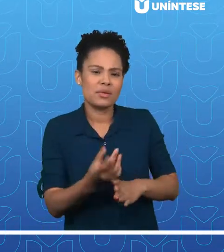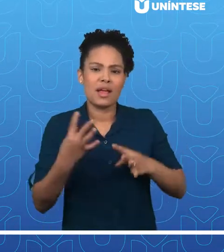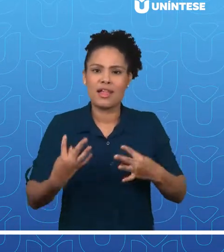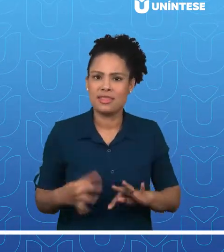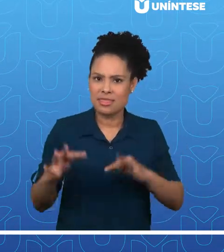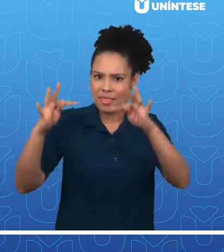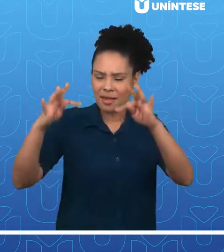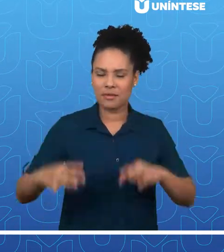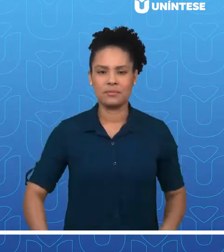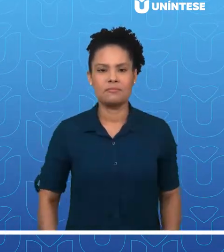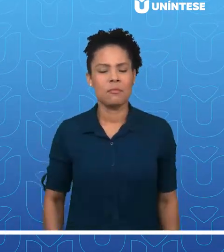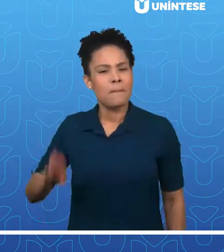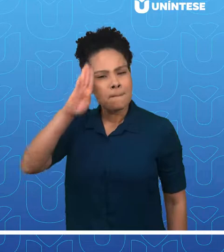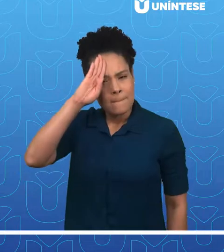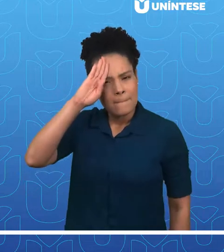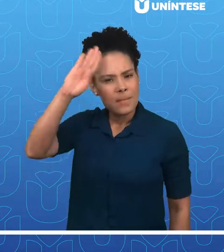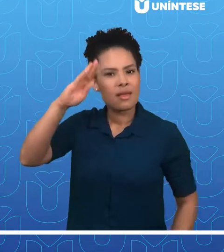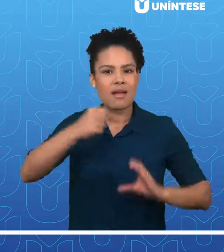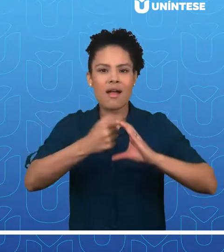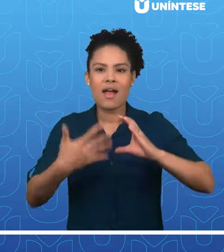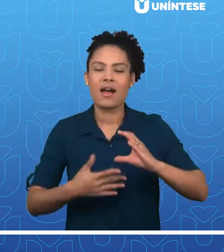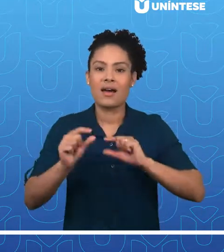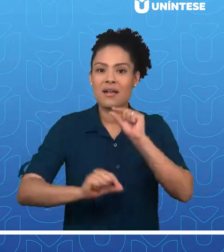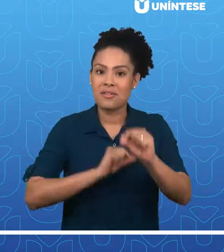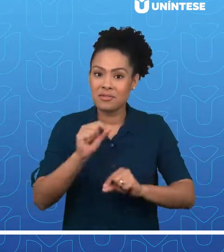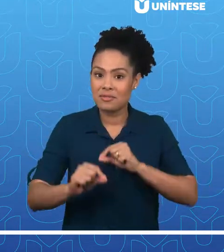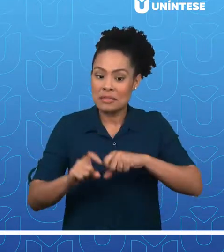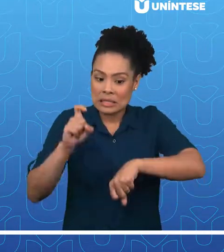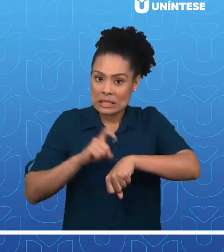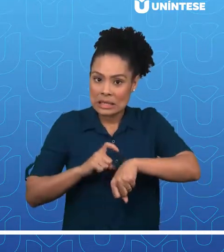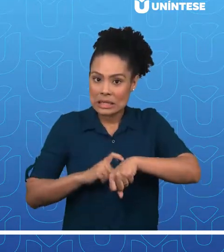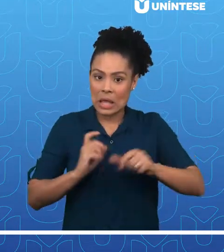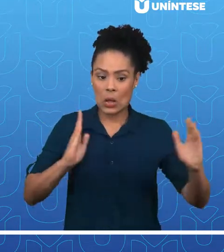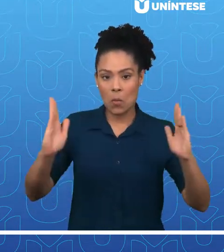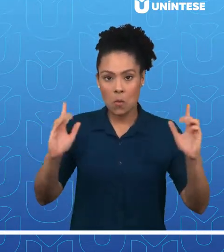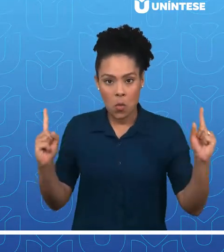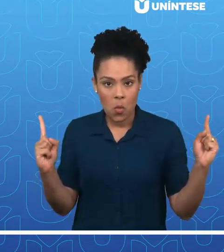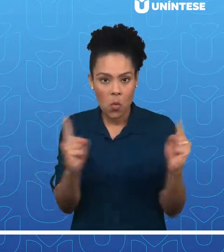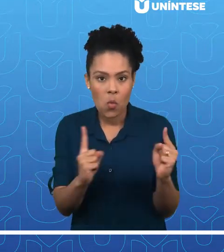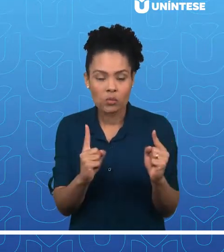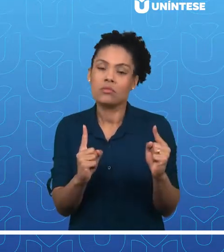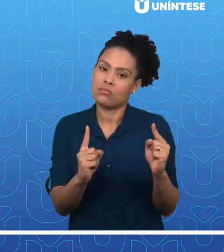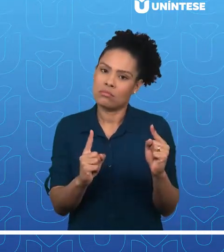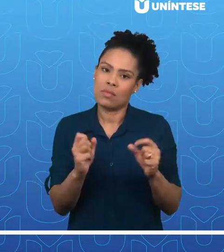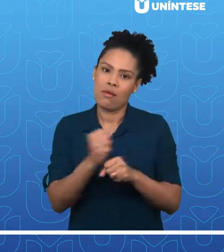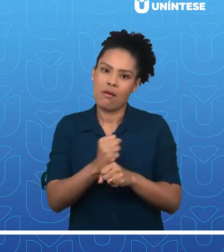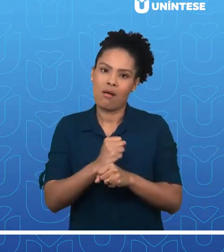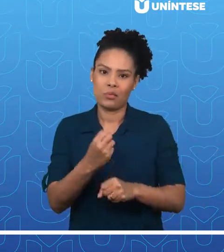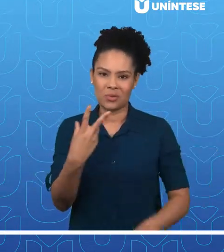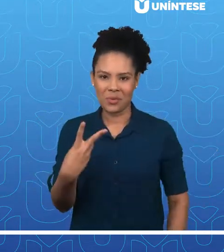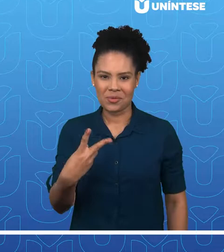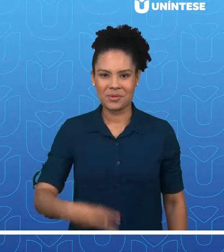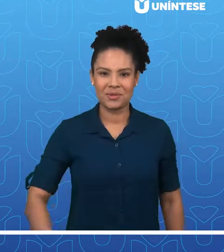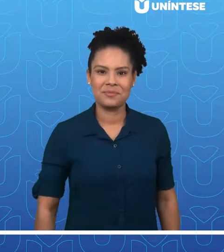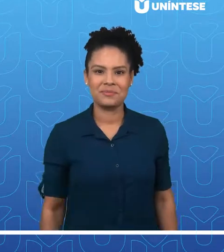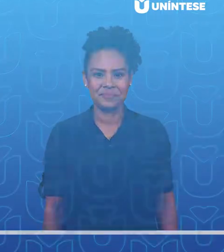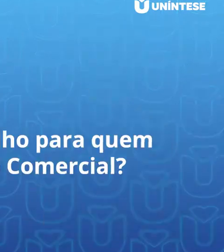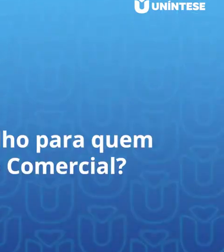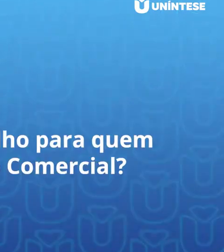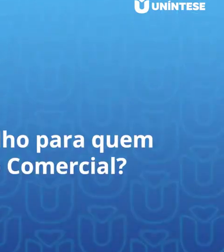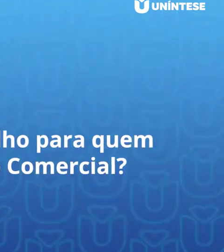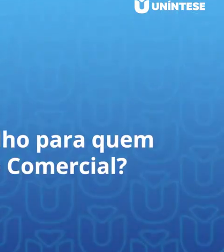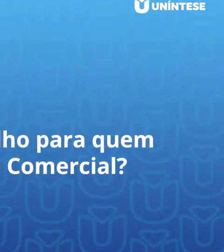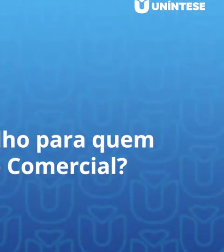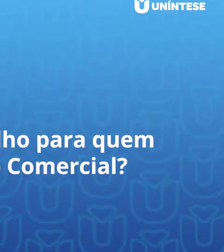na modalidade Tecnólogo, que tem como principal característica ser um curso de duração mais curta, neste caso de dois anos.